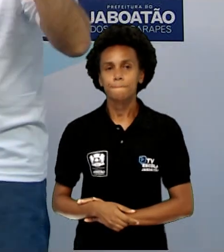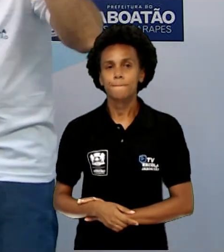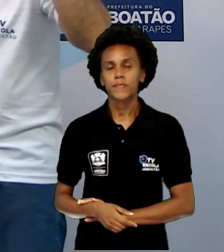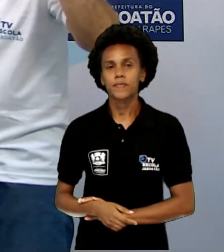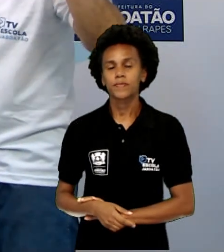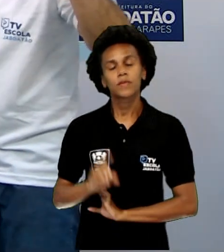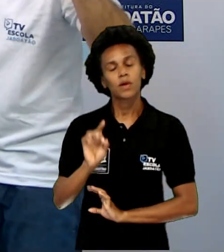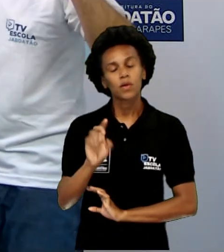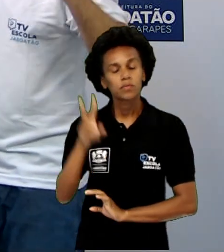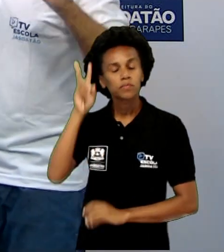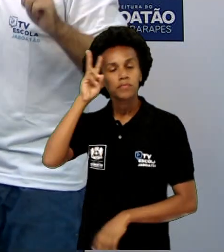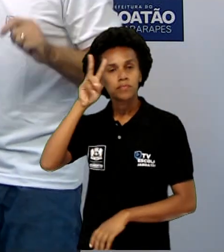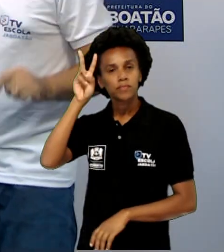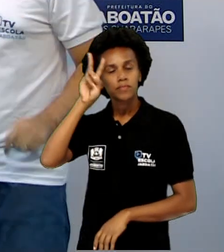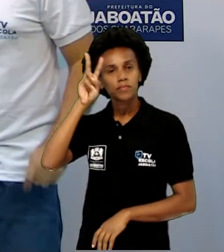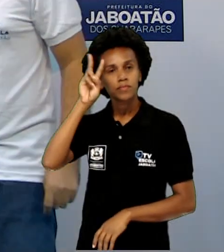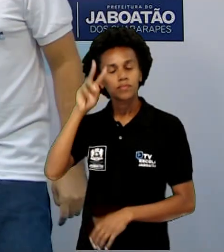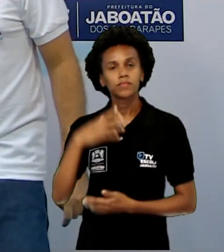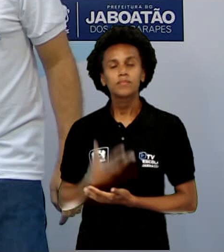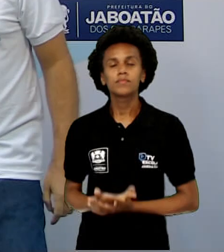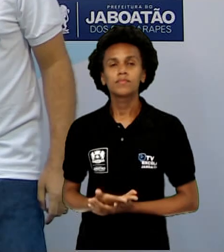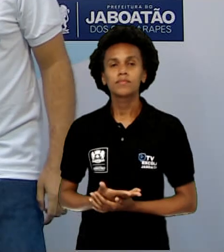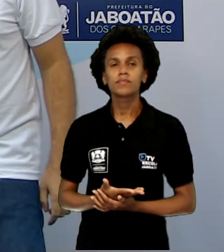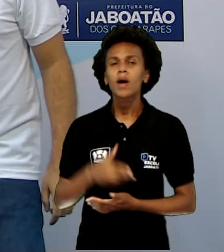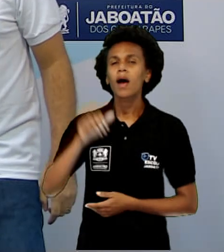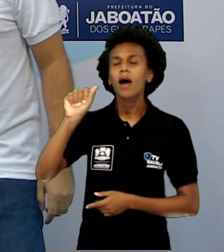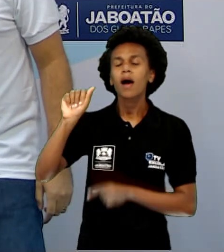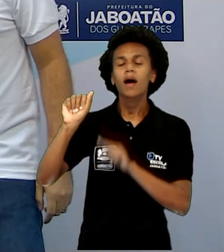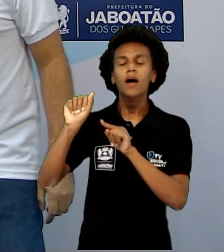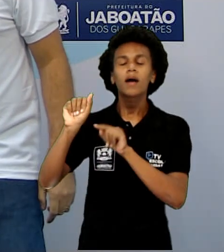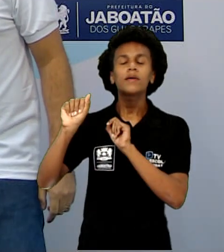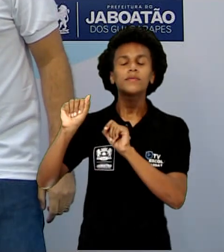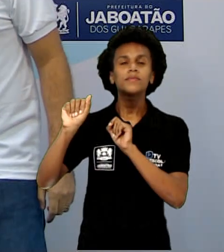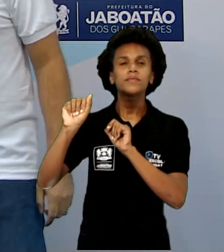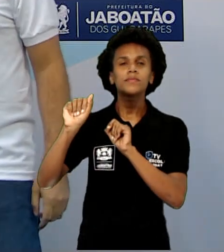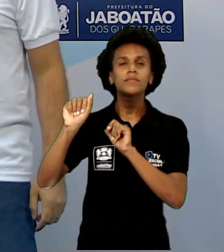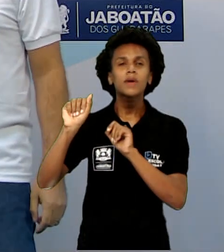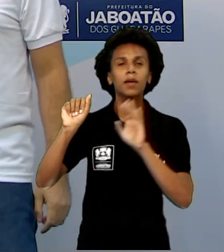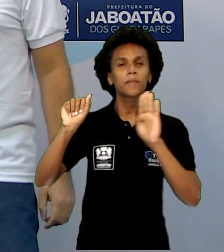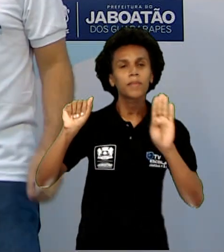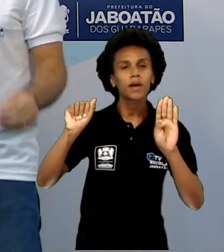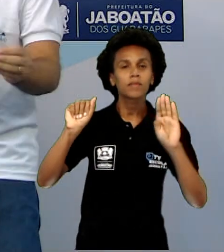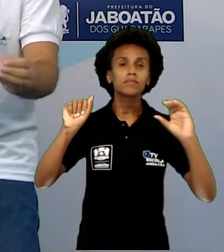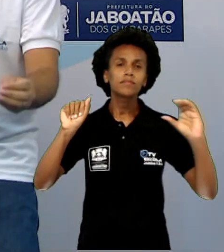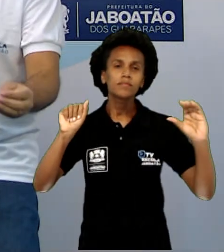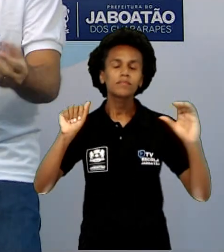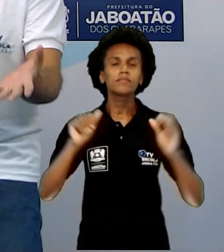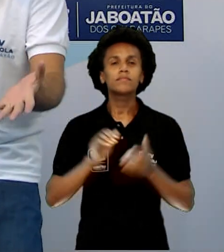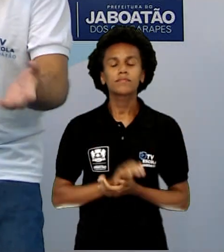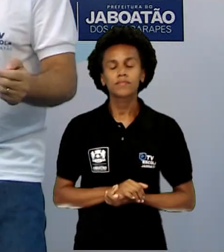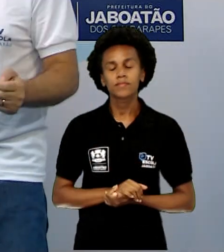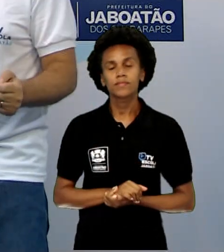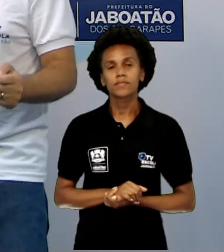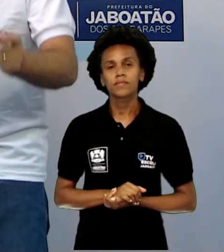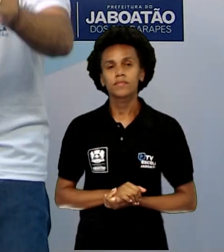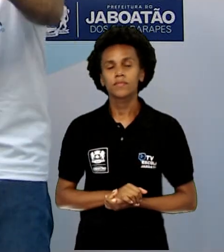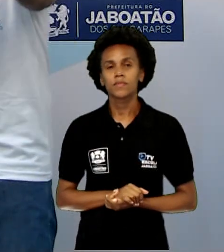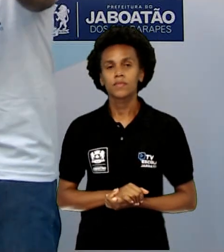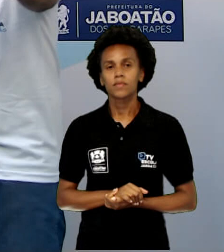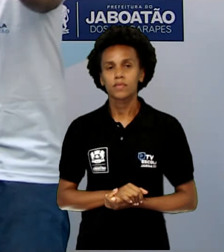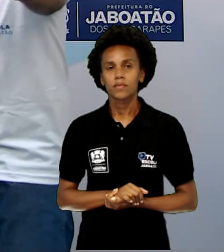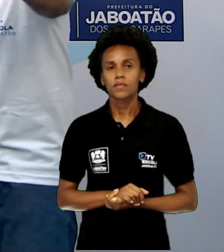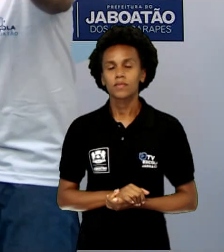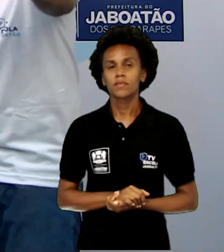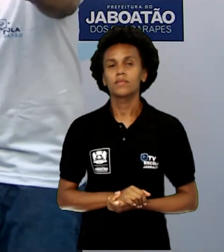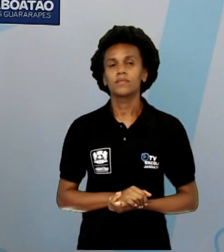lembrar, quem é o meu a aqui? Quem é o b e quem é o c? Os coeficientes numéricos. E